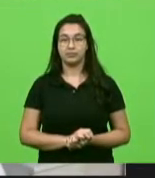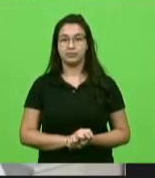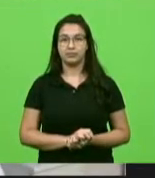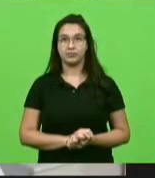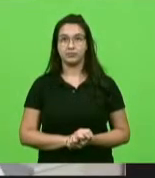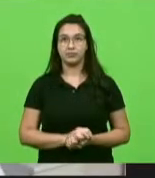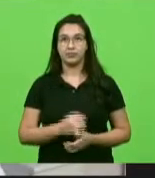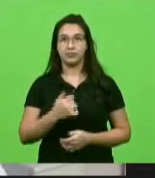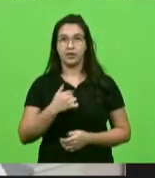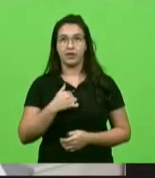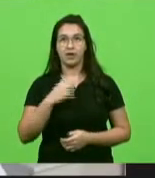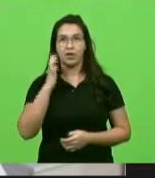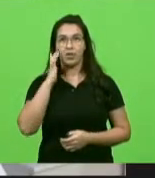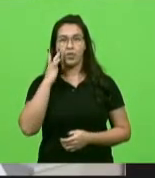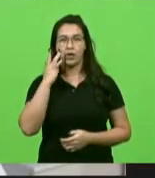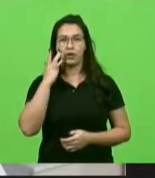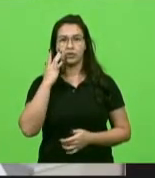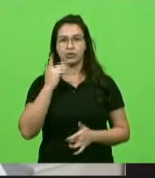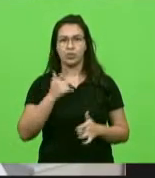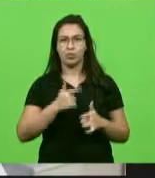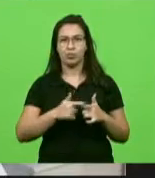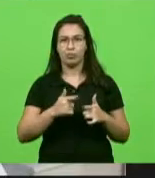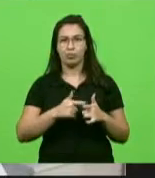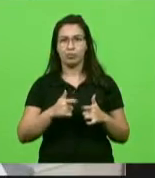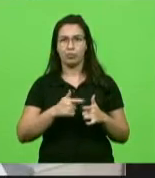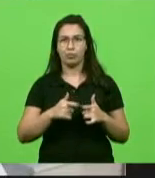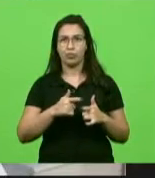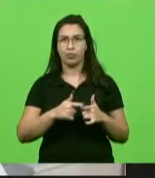Estou com algum problema de ordem técnica.